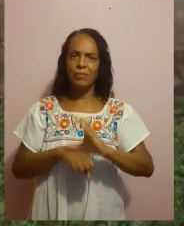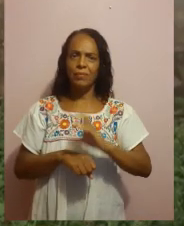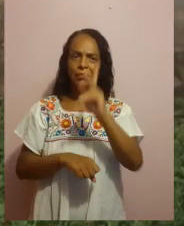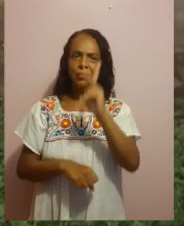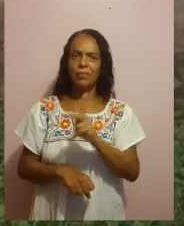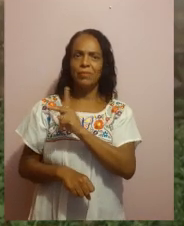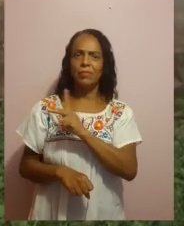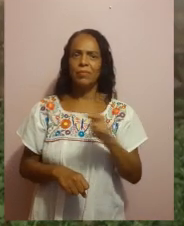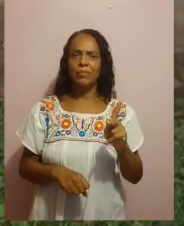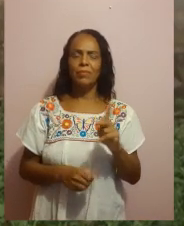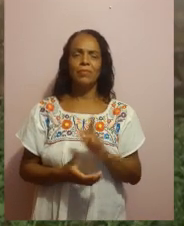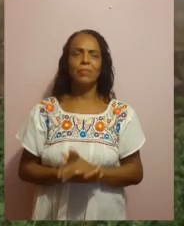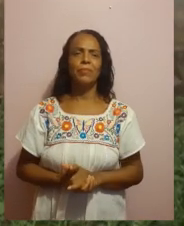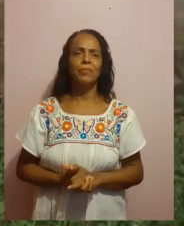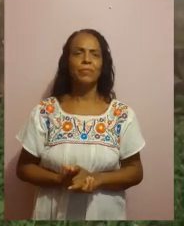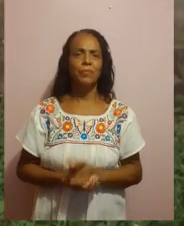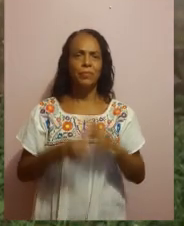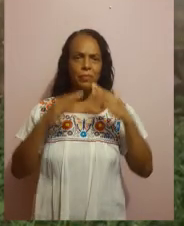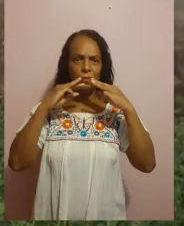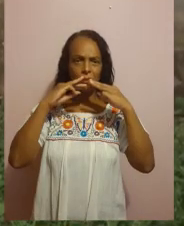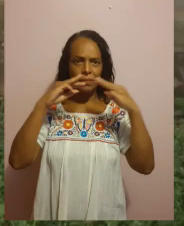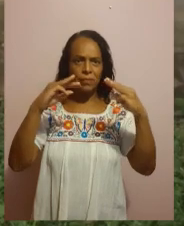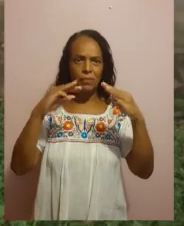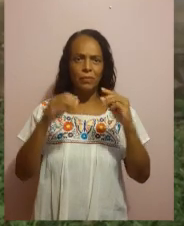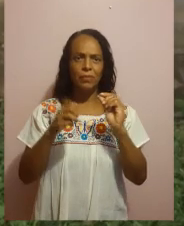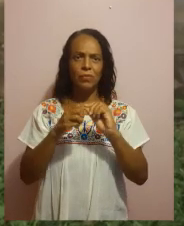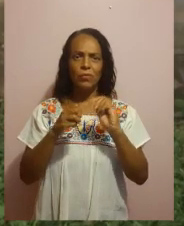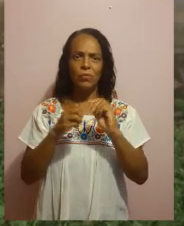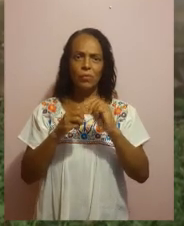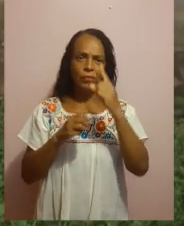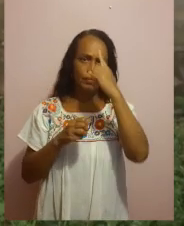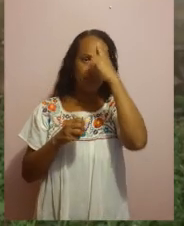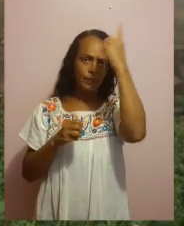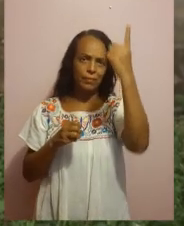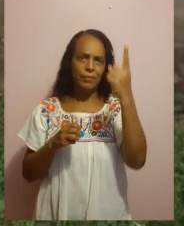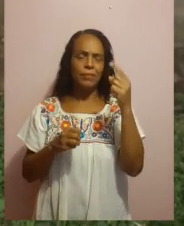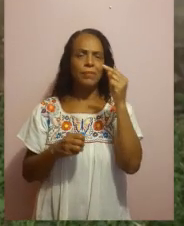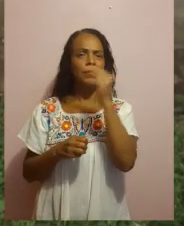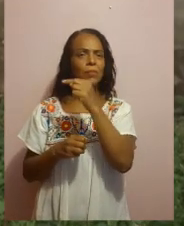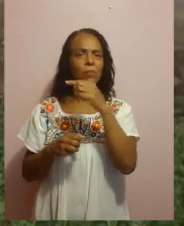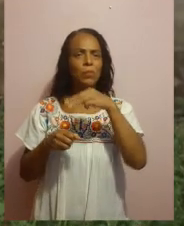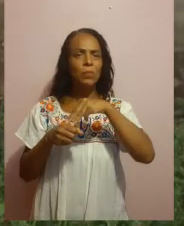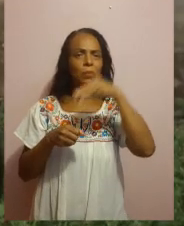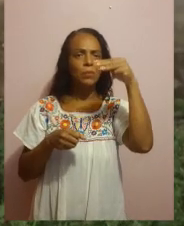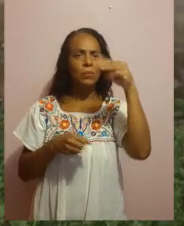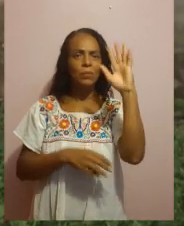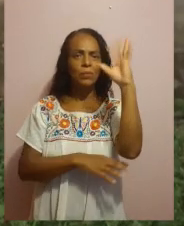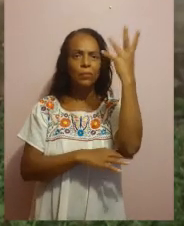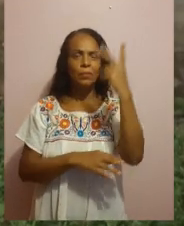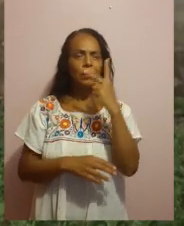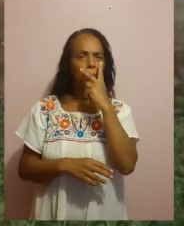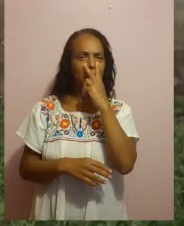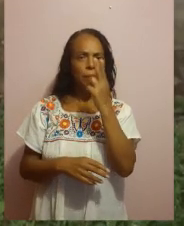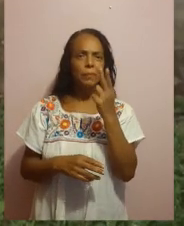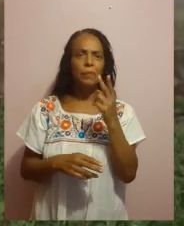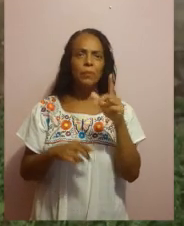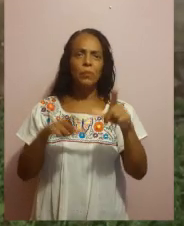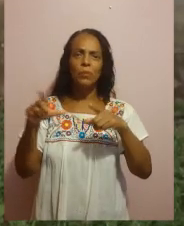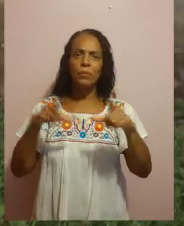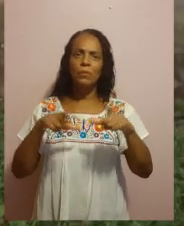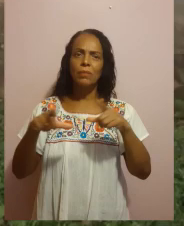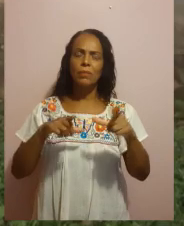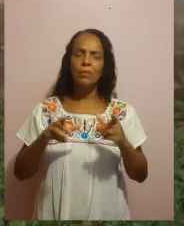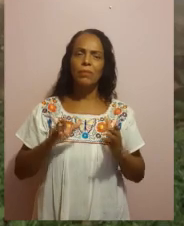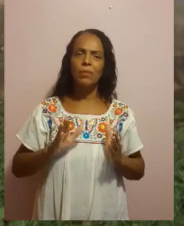instituída por ele naquele período, como sendo um trabalho fúnebre, com